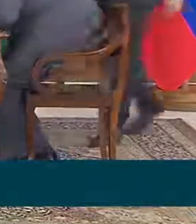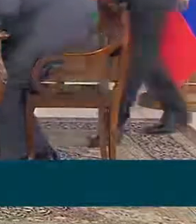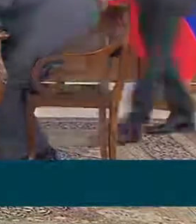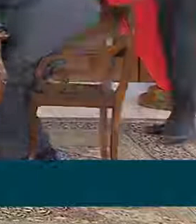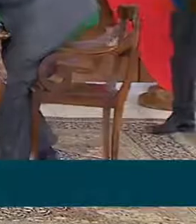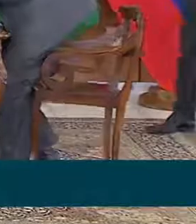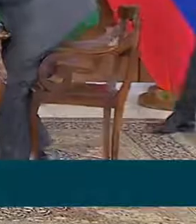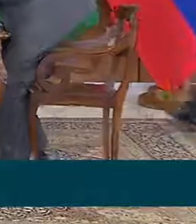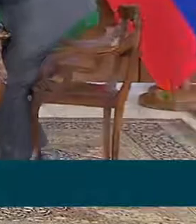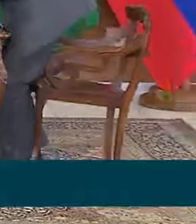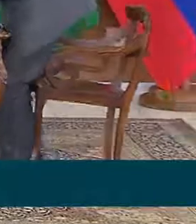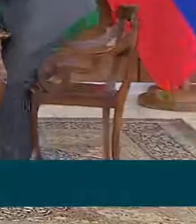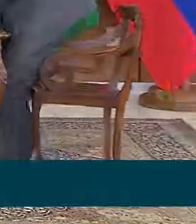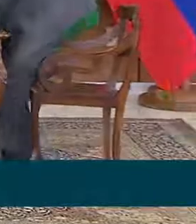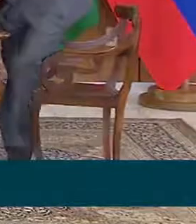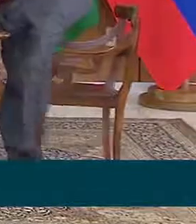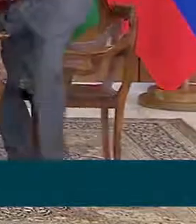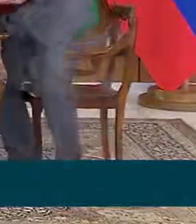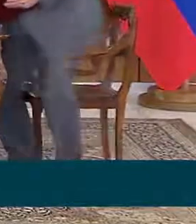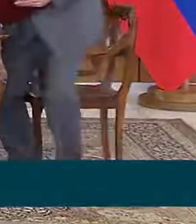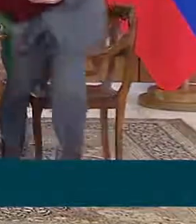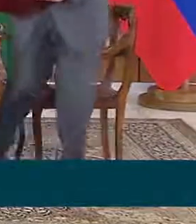E aí